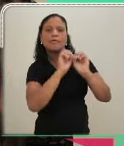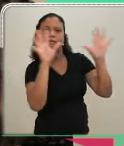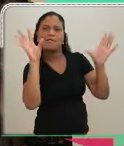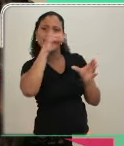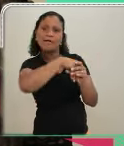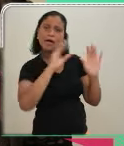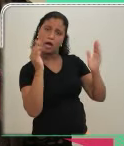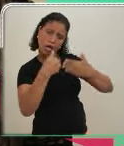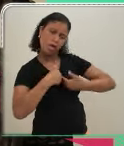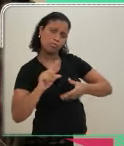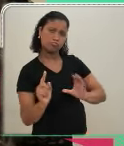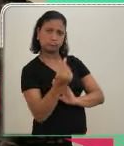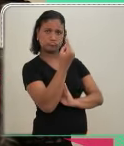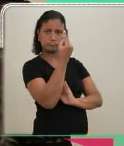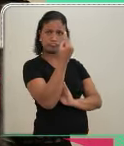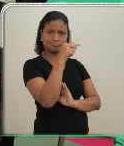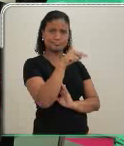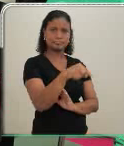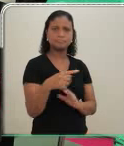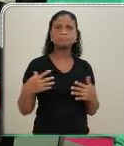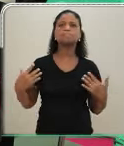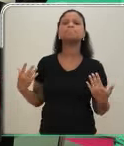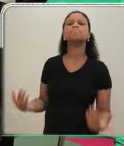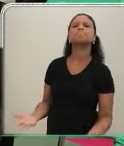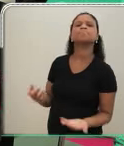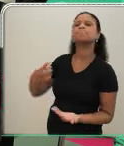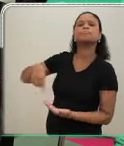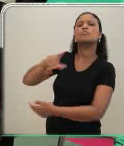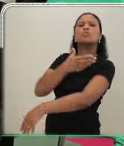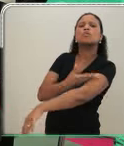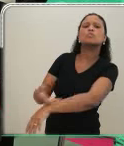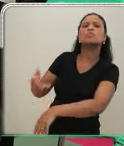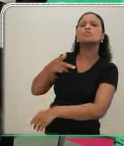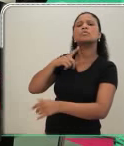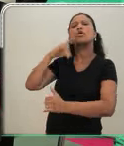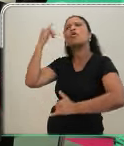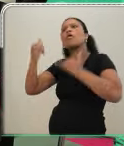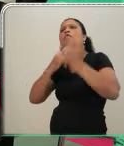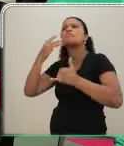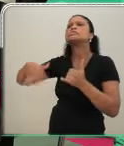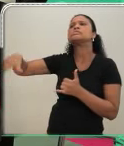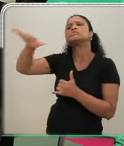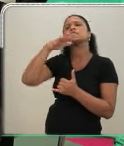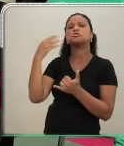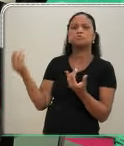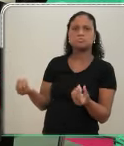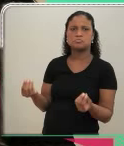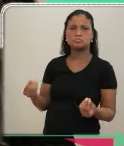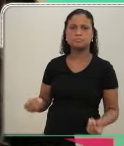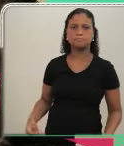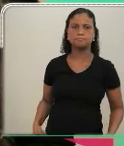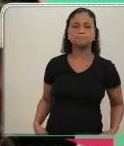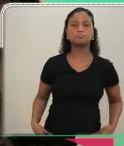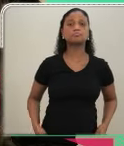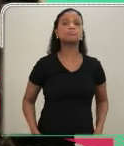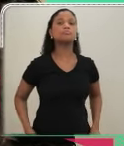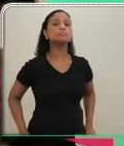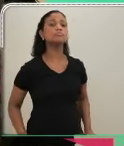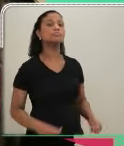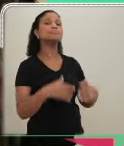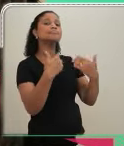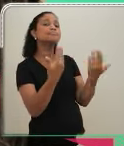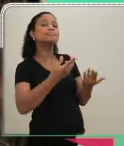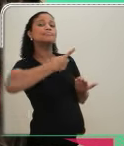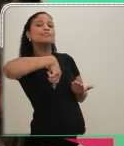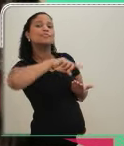cada indivíduo com autismo é único. E de que forma vocês costumam levar essas informações para o público? Investimos em ações